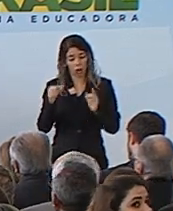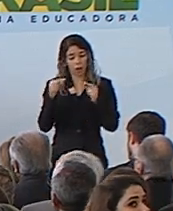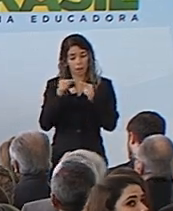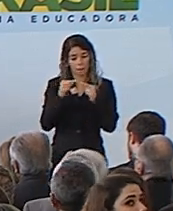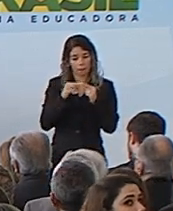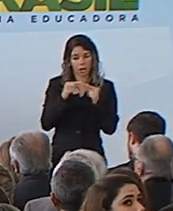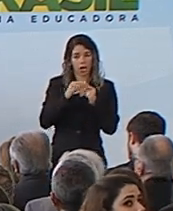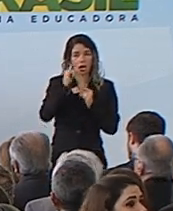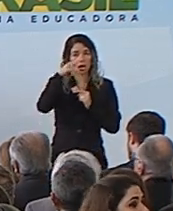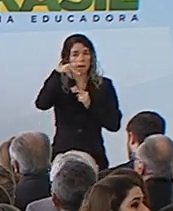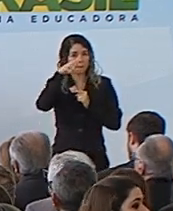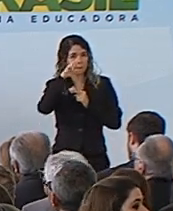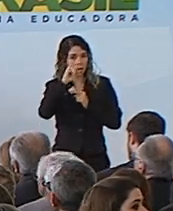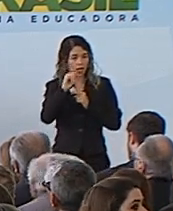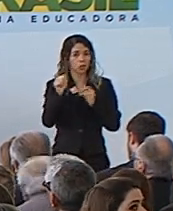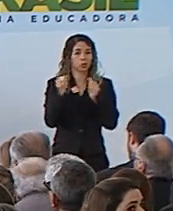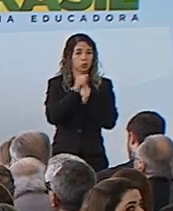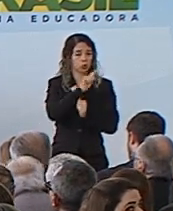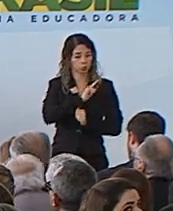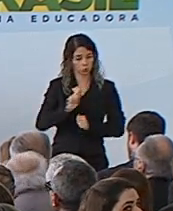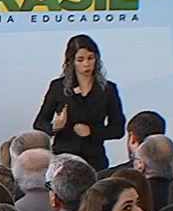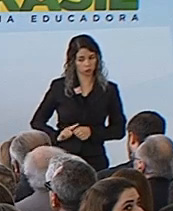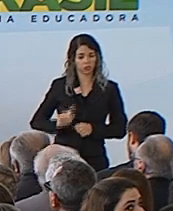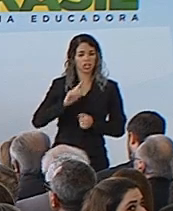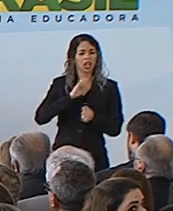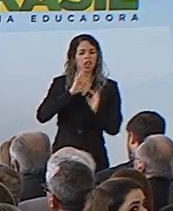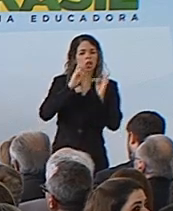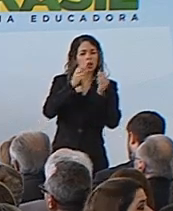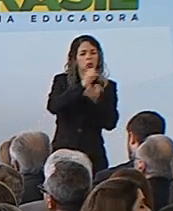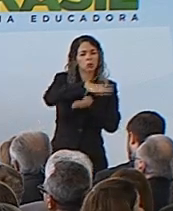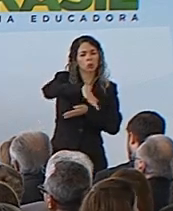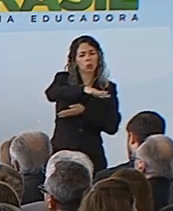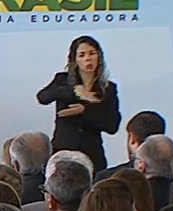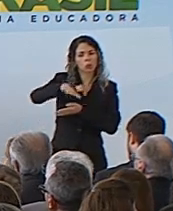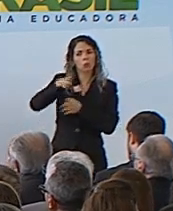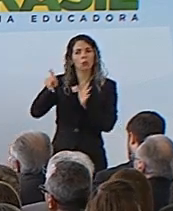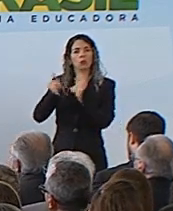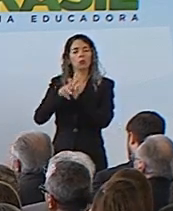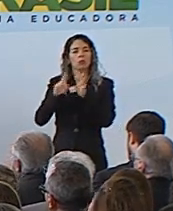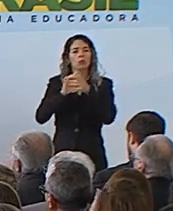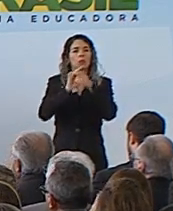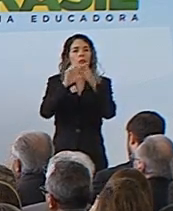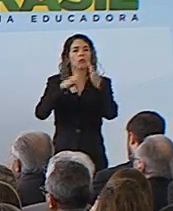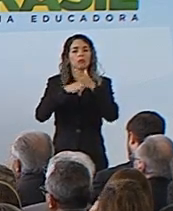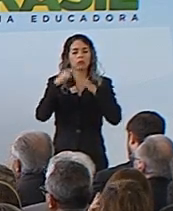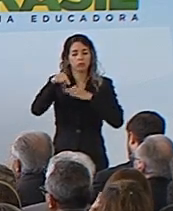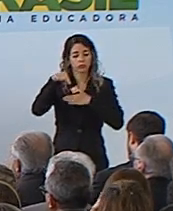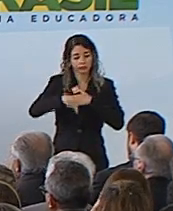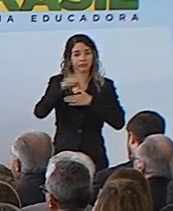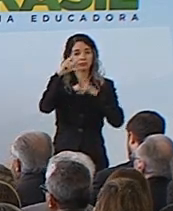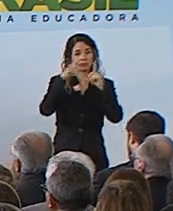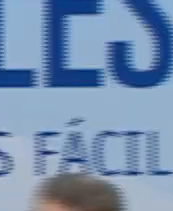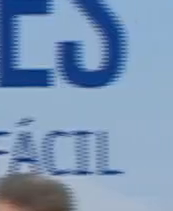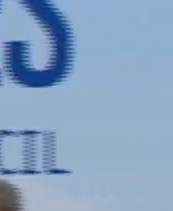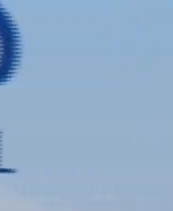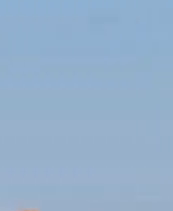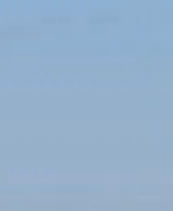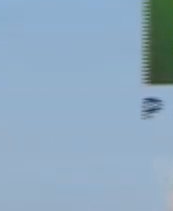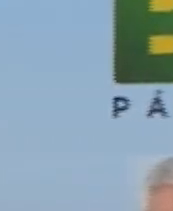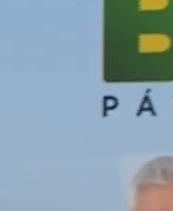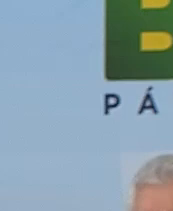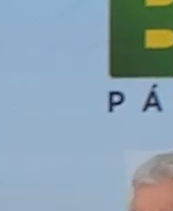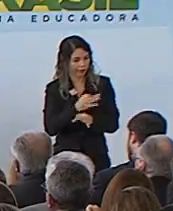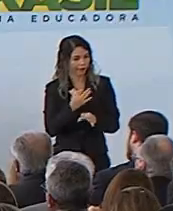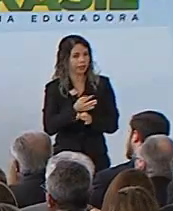do empenho doador toos órg de licenciamento aqui do Distrito Federal já carregaram as